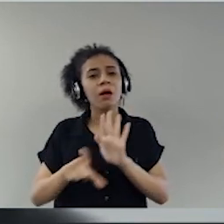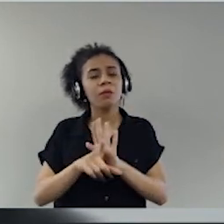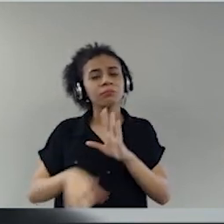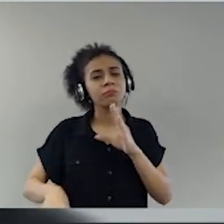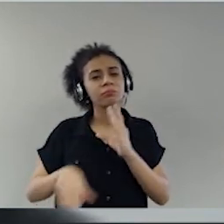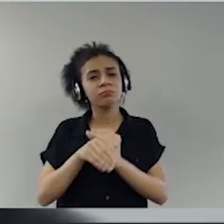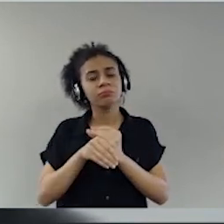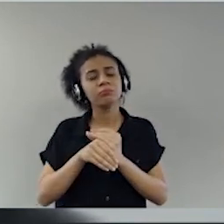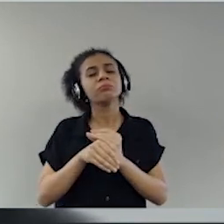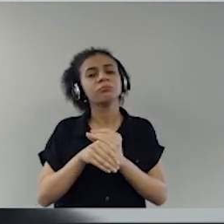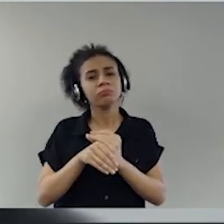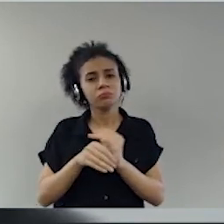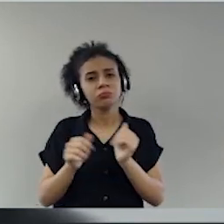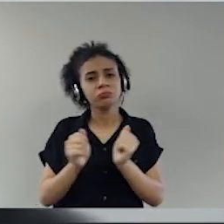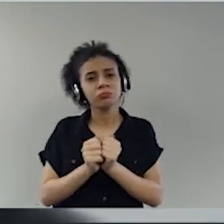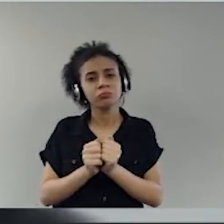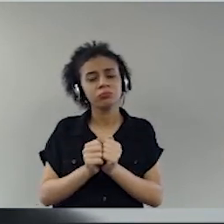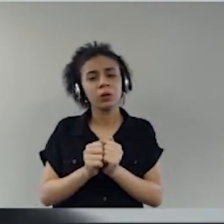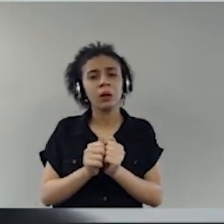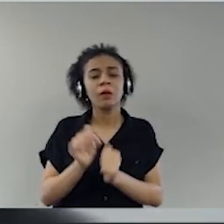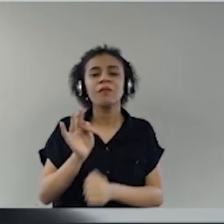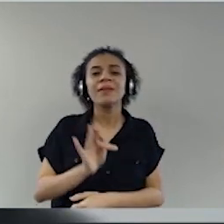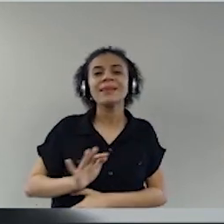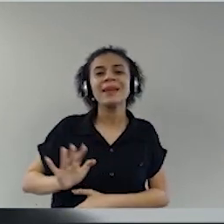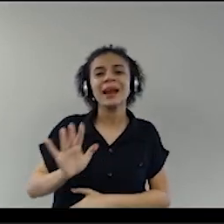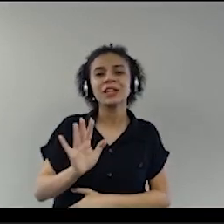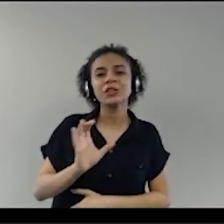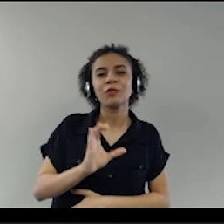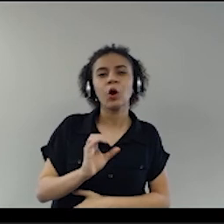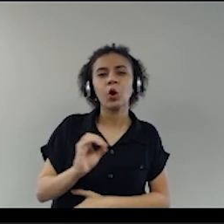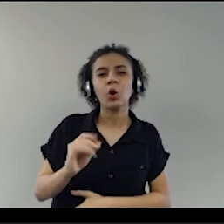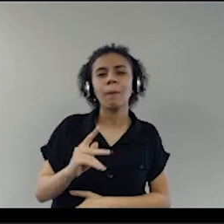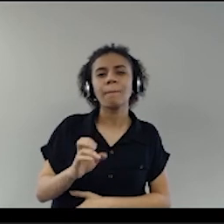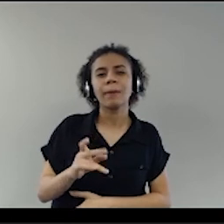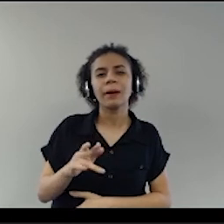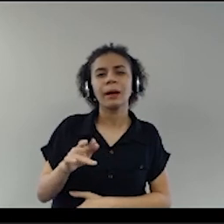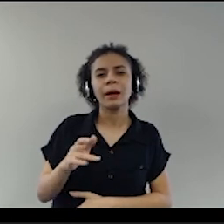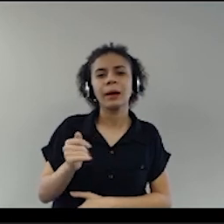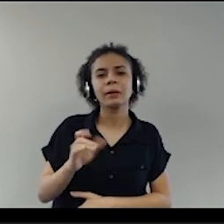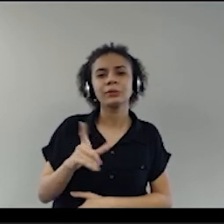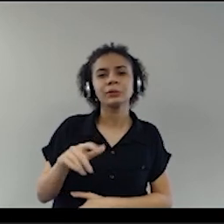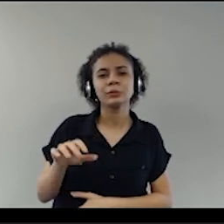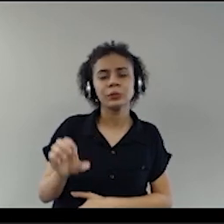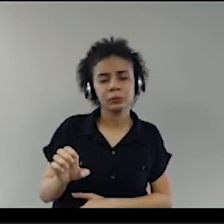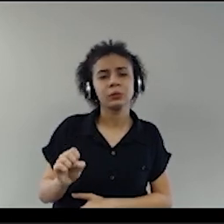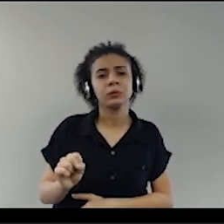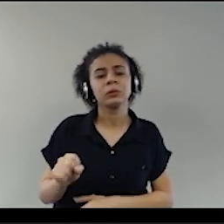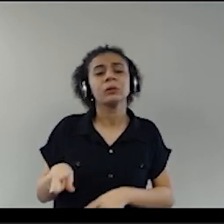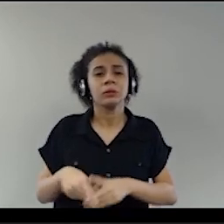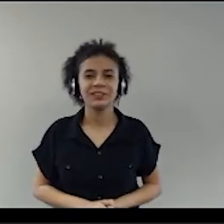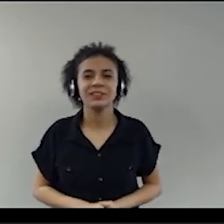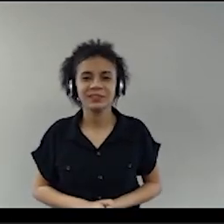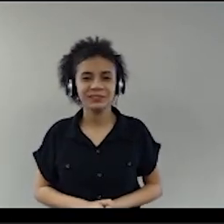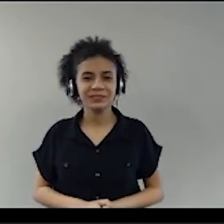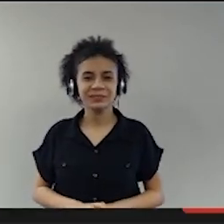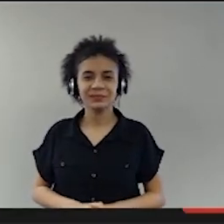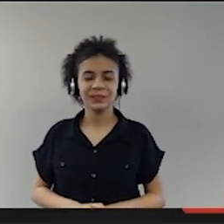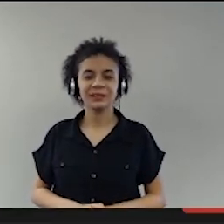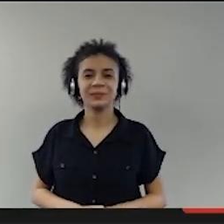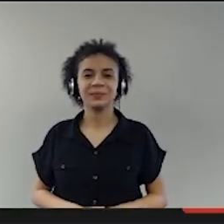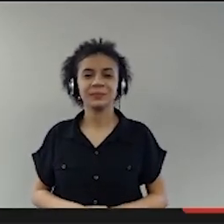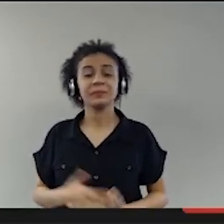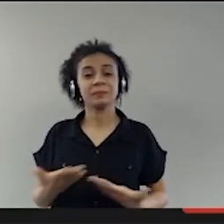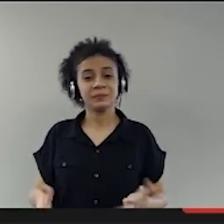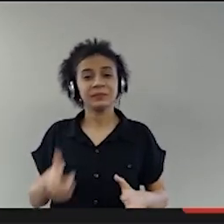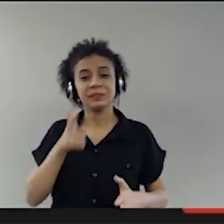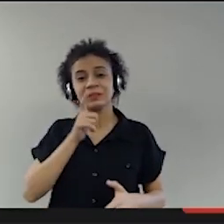complementar da cooperação federativa, que estabeleça para esses eventos os riscos que precisam ser observados.